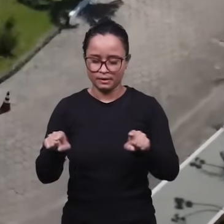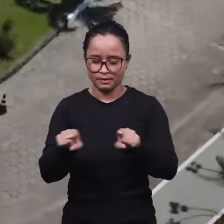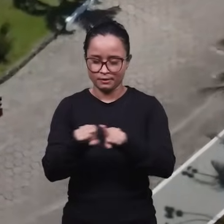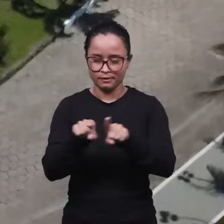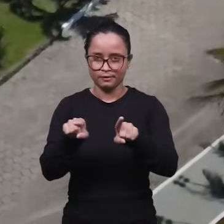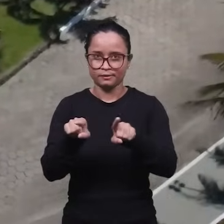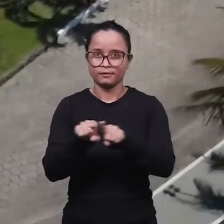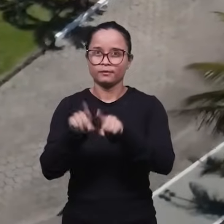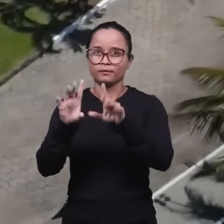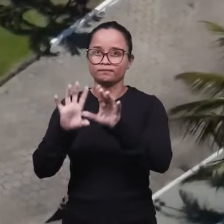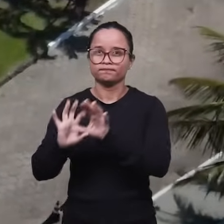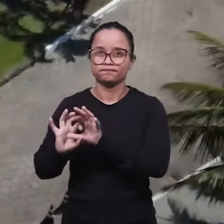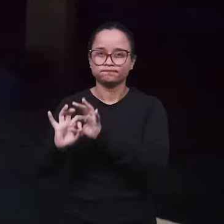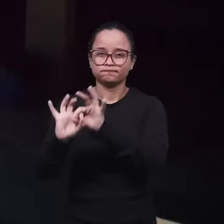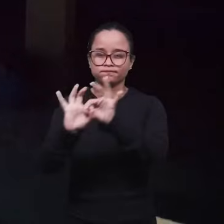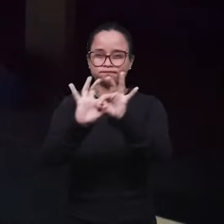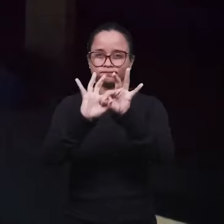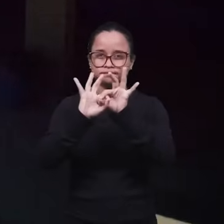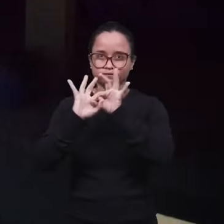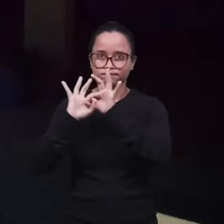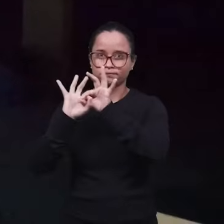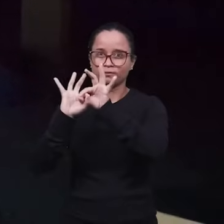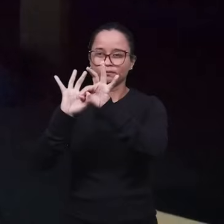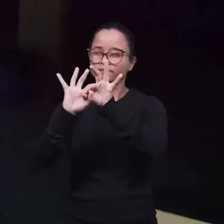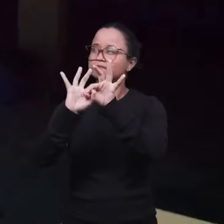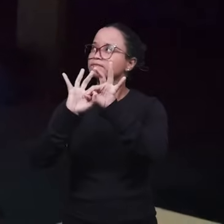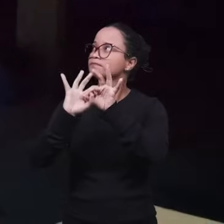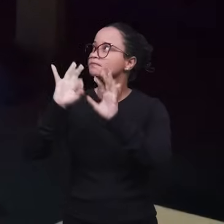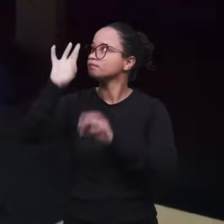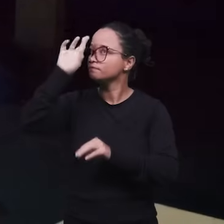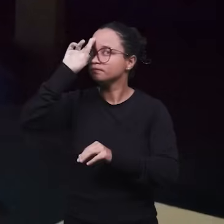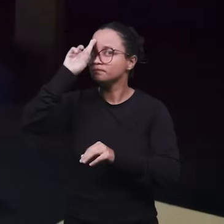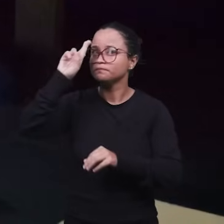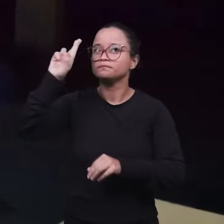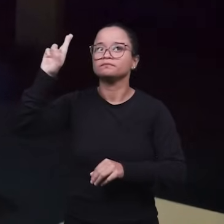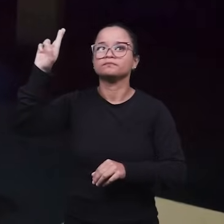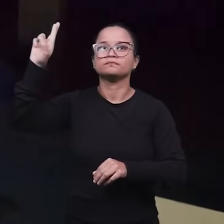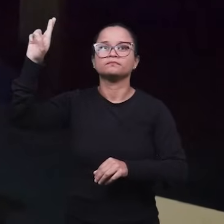e uma plena